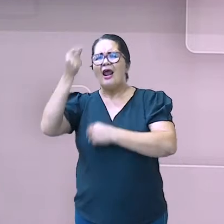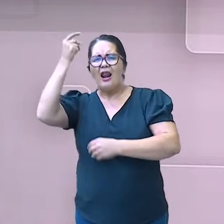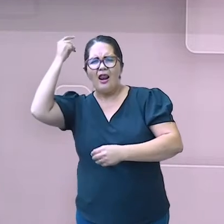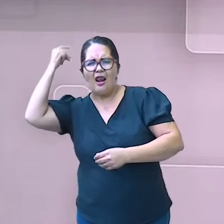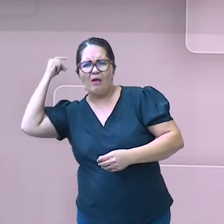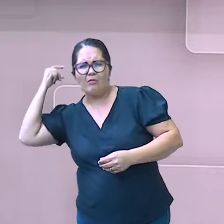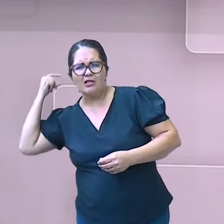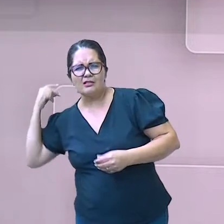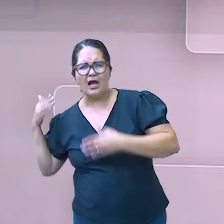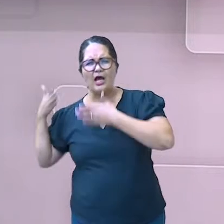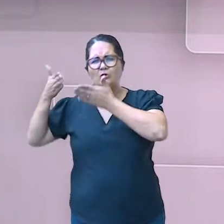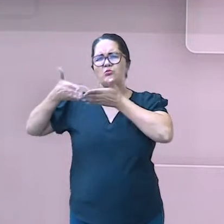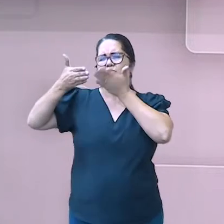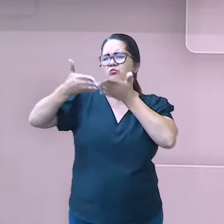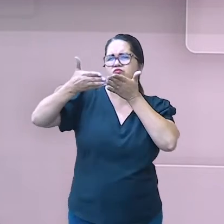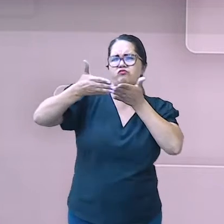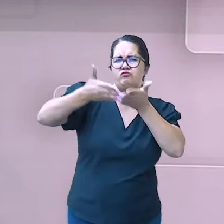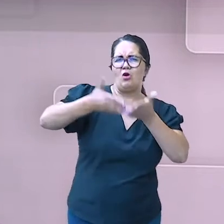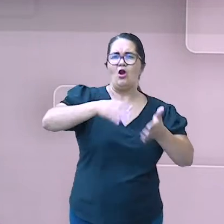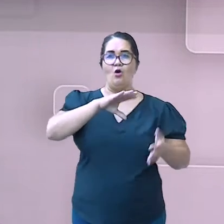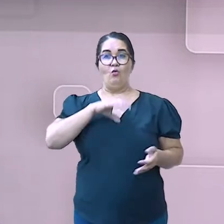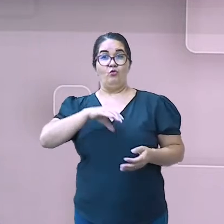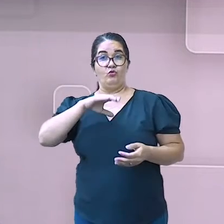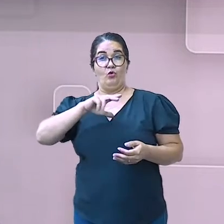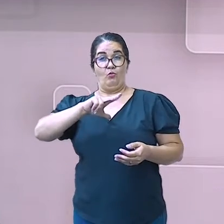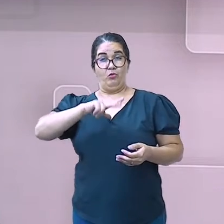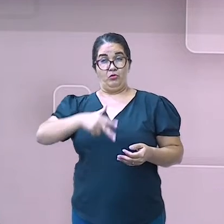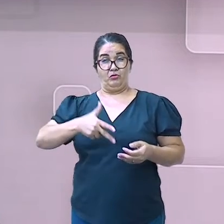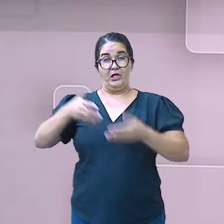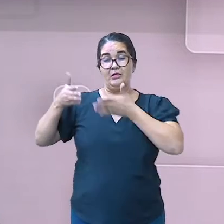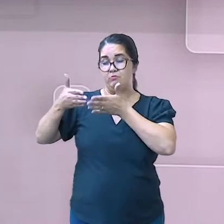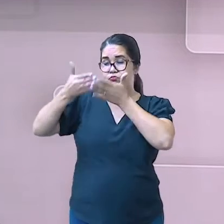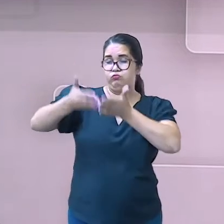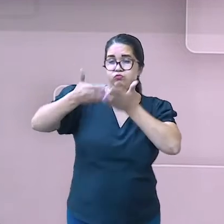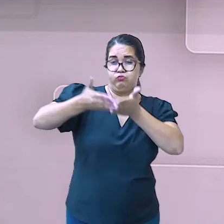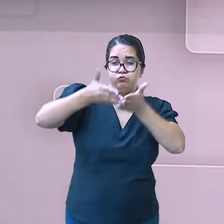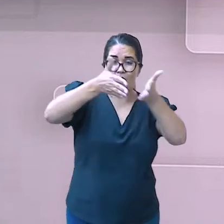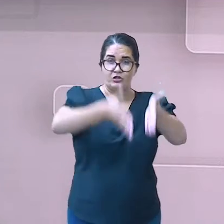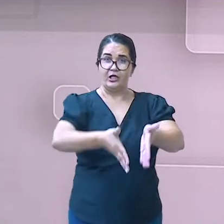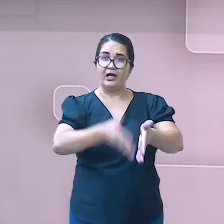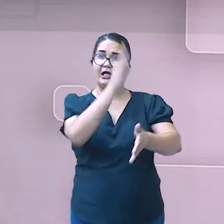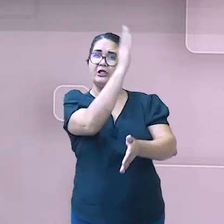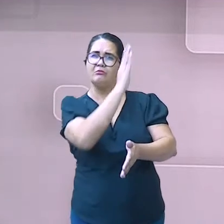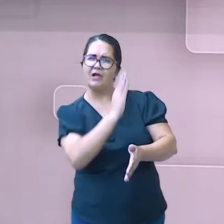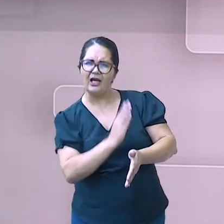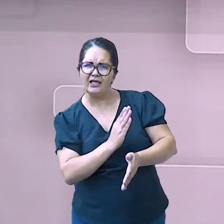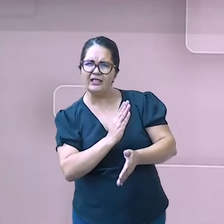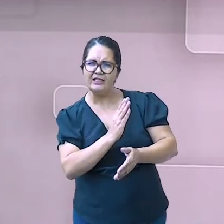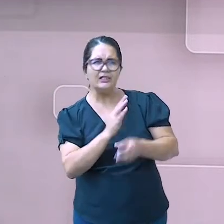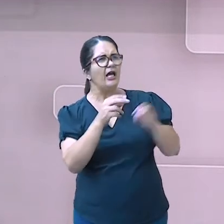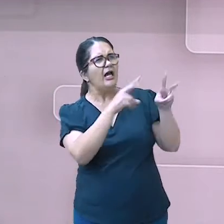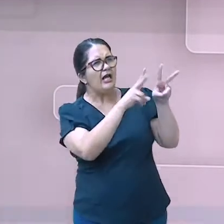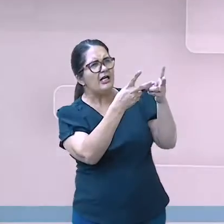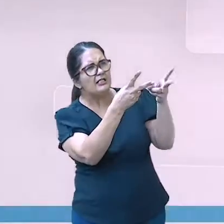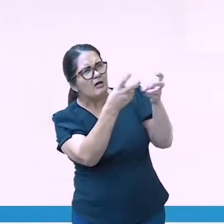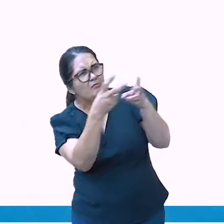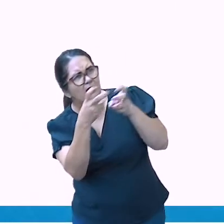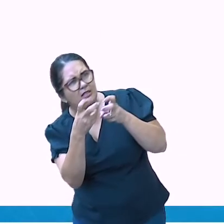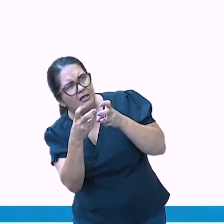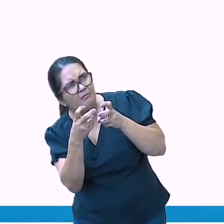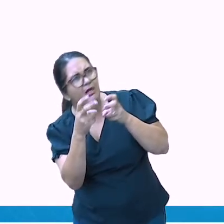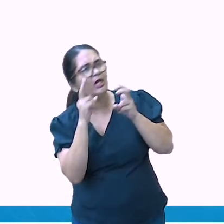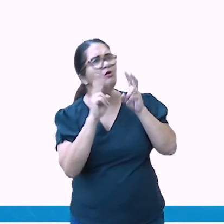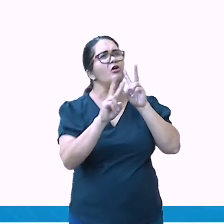os portugueses chegaram aqui no nosso país, o nosso país ele era visto desta forma, olha. Não